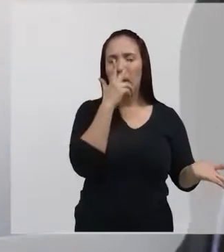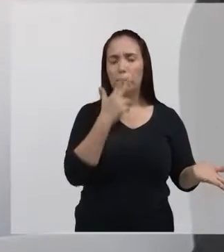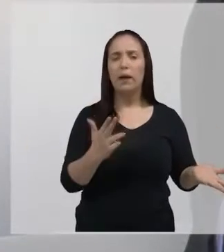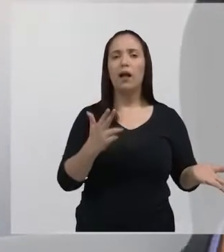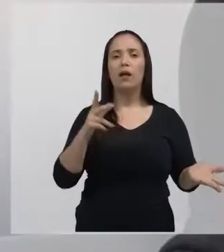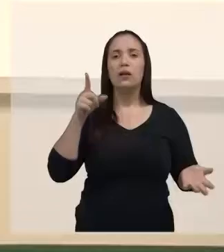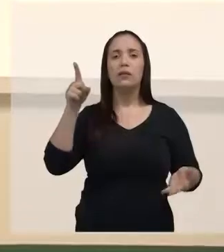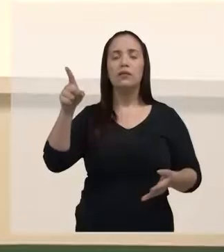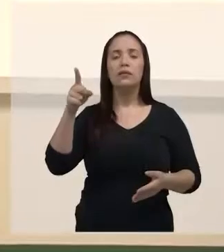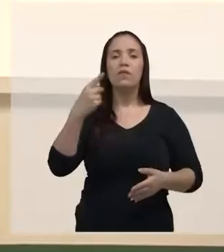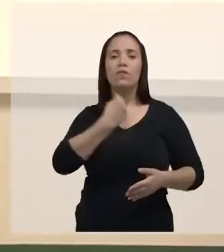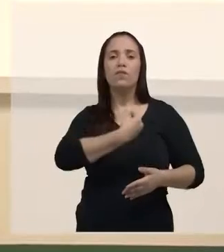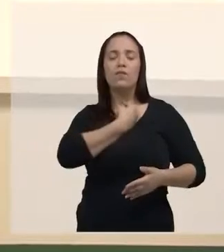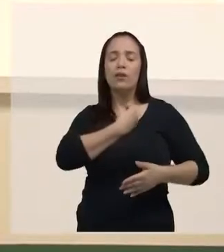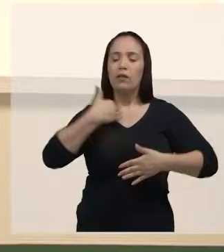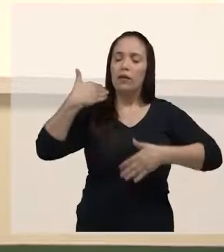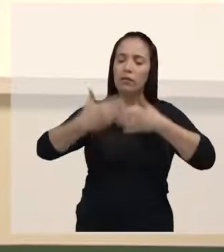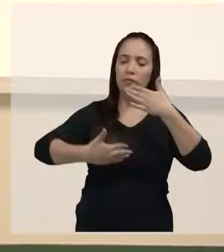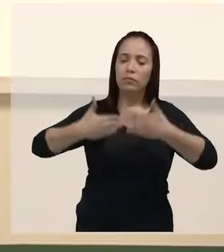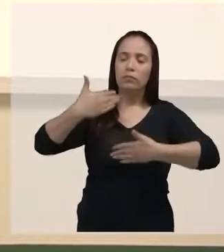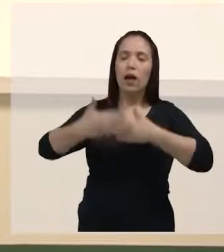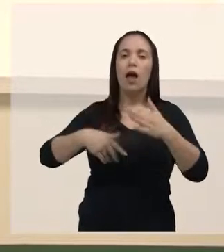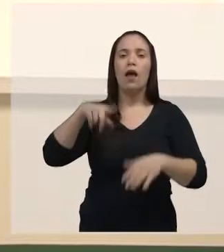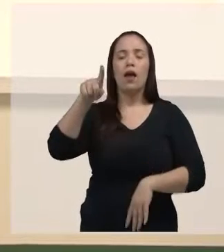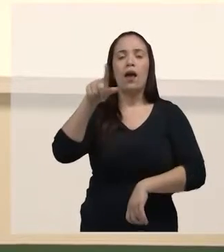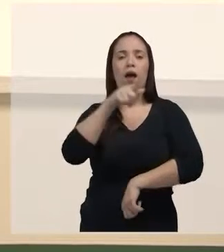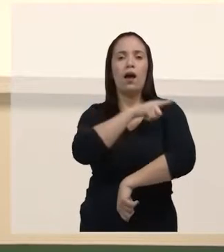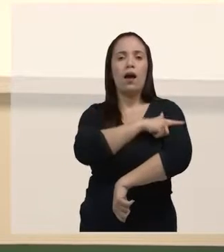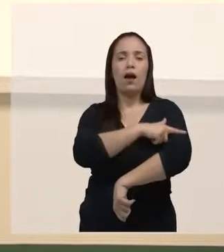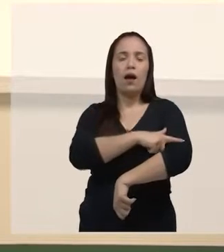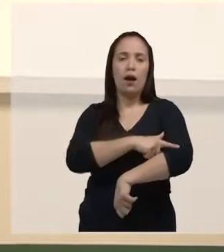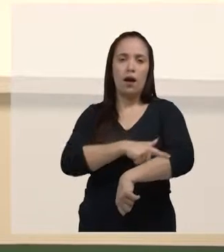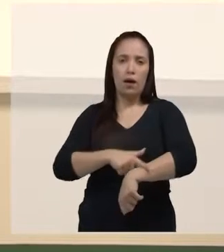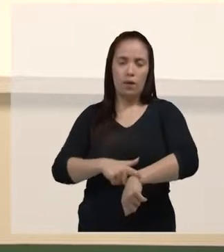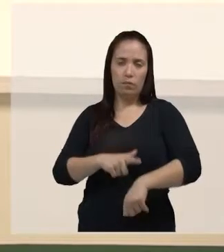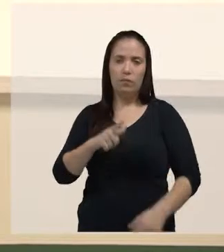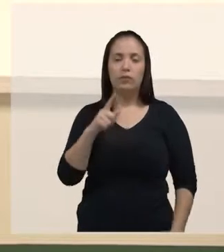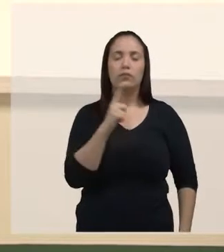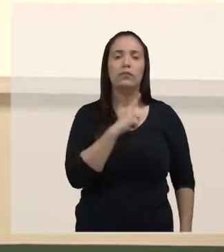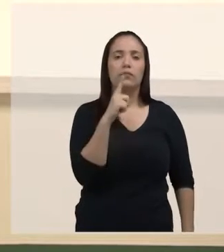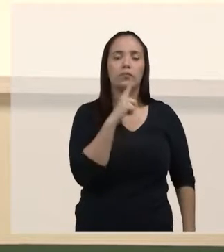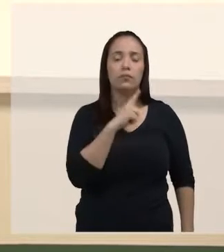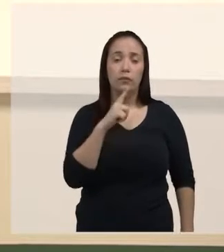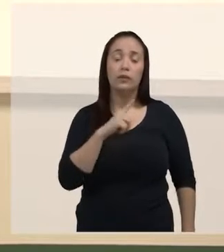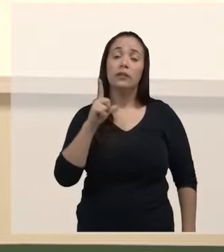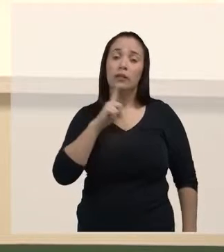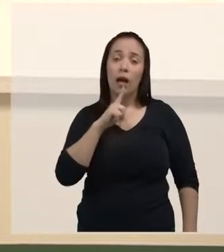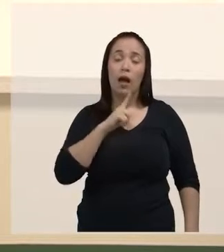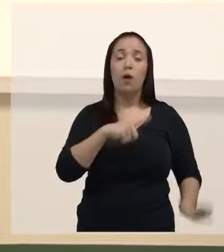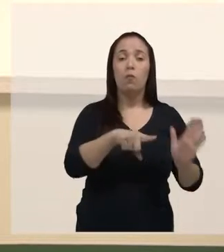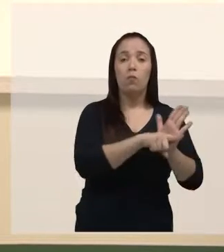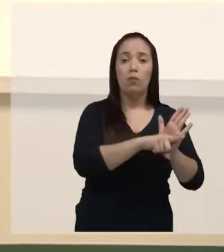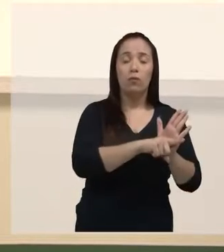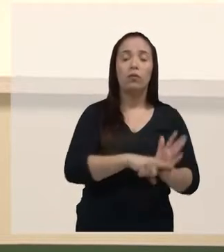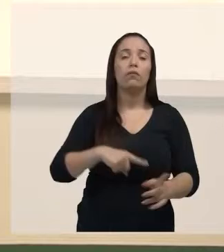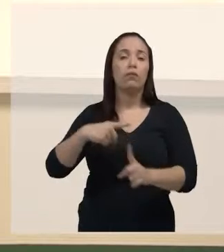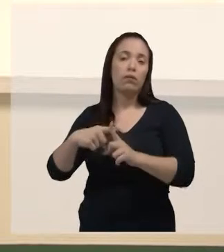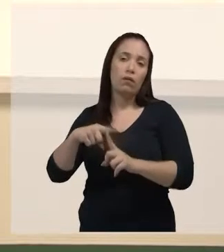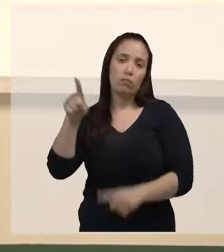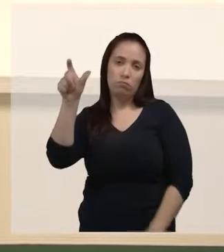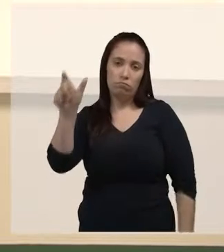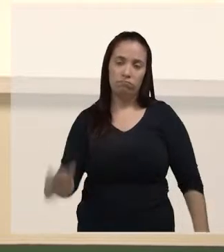índole do Ciro Gomes. Não, mas Luiz, aí teve coisas ruins pro lado do Ciro e teve coisas boas, né? Mas ele foi